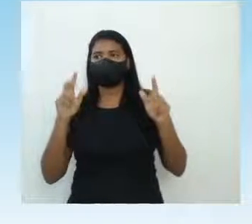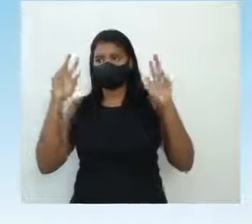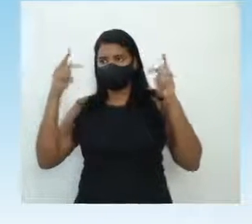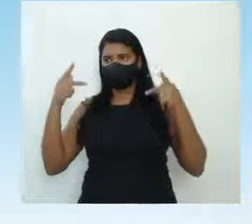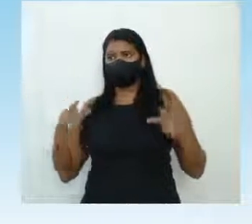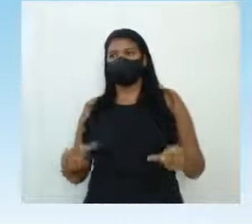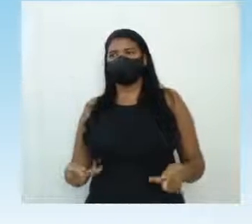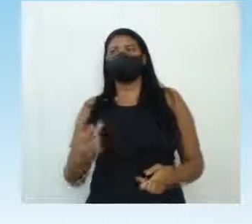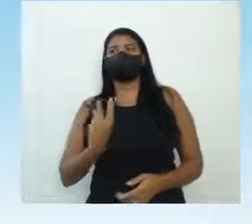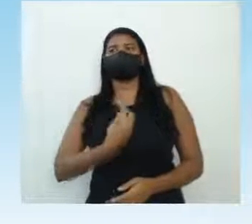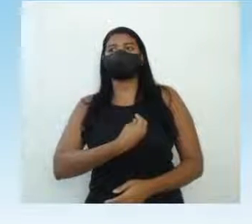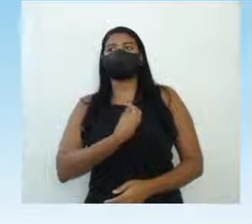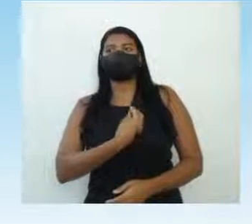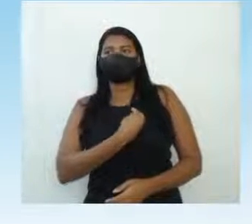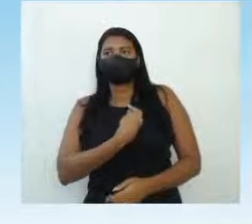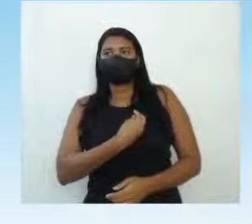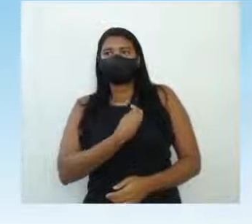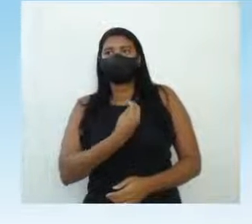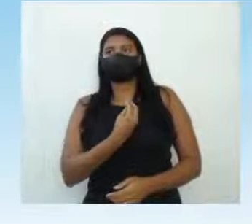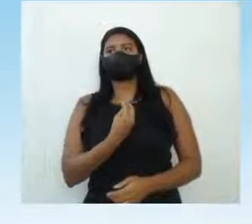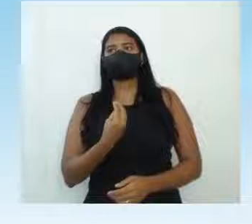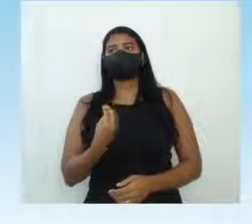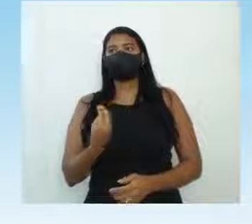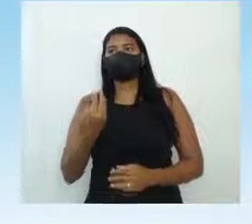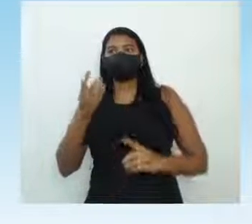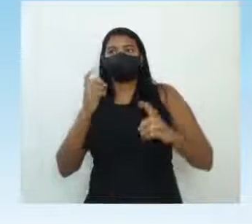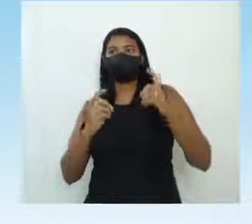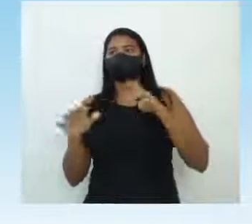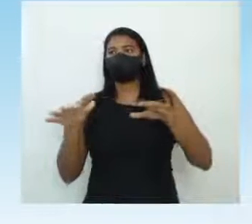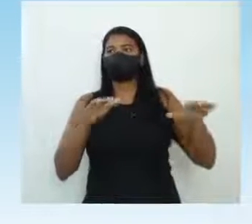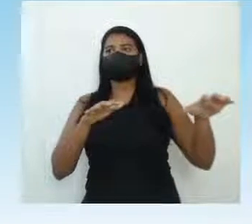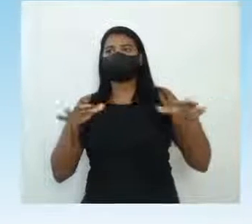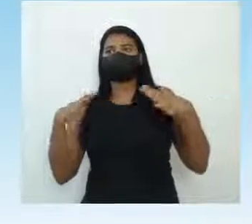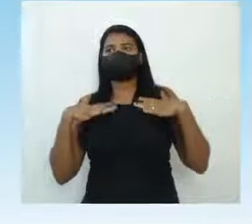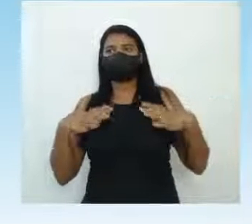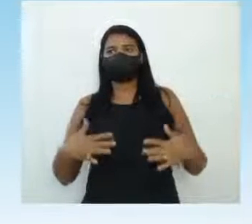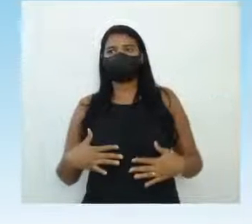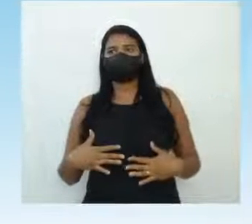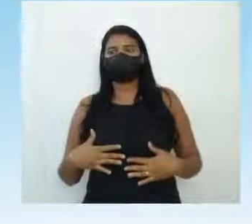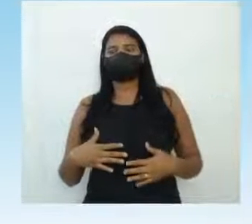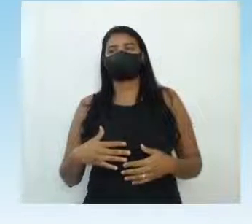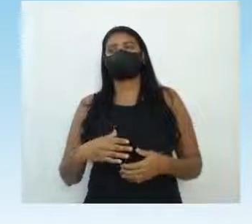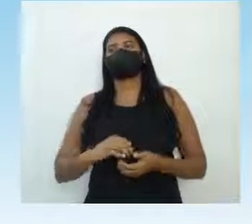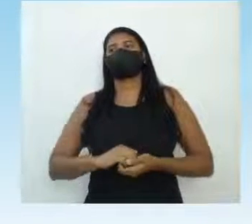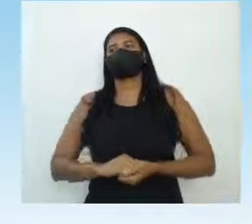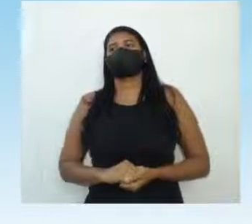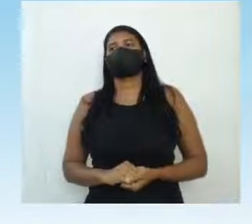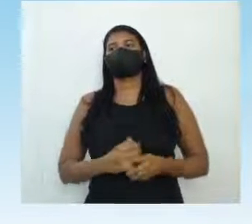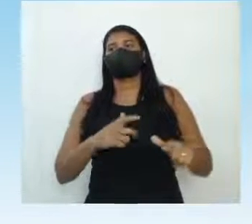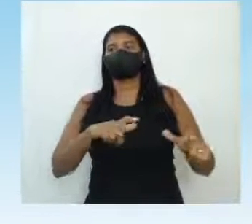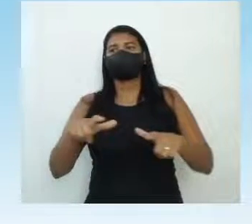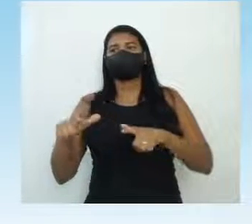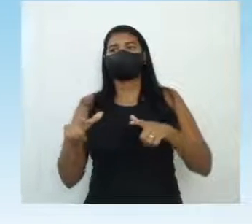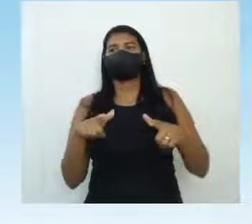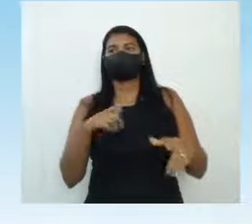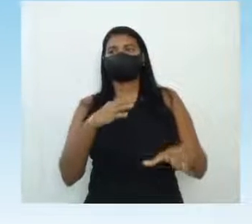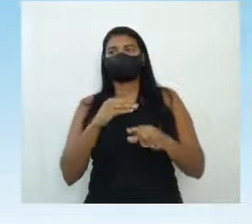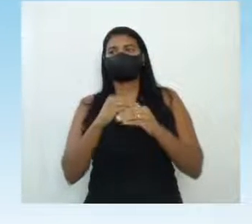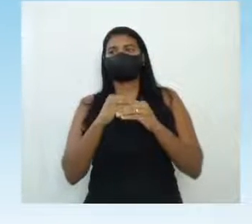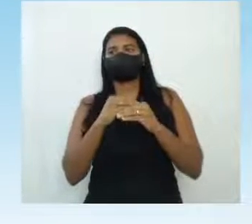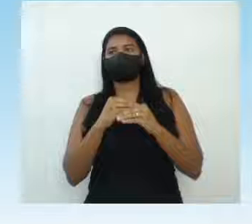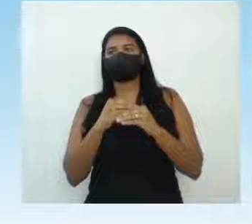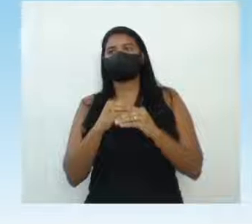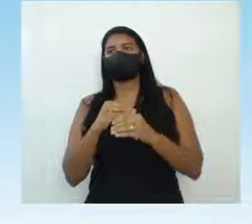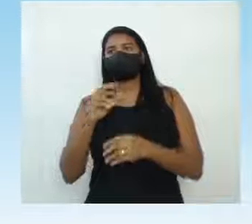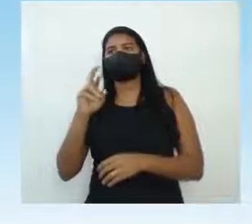pudesse vivenciar, pudesse viver e pudesse se movimentar nesse espaço, né? Então, assim, a contribuição de Rudolf